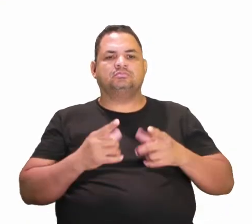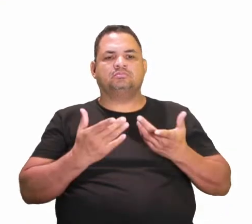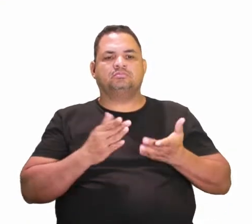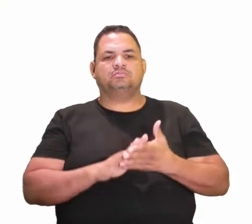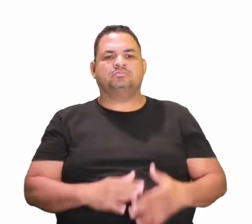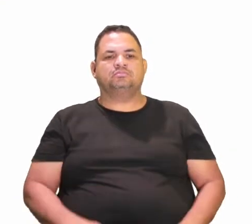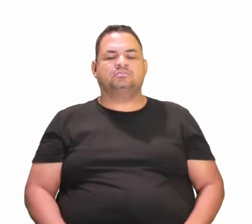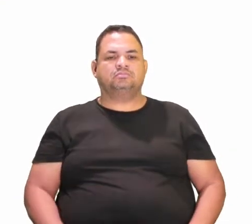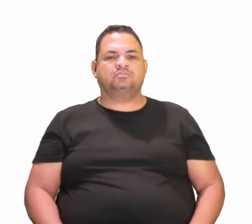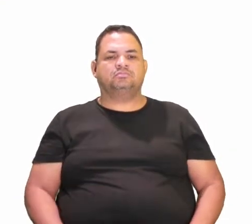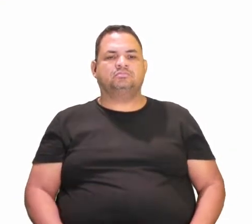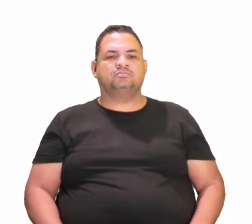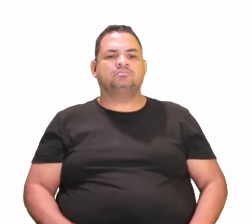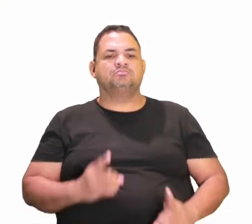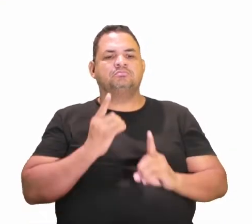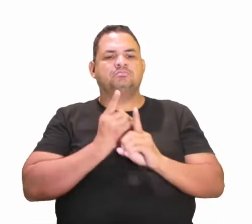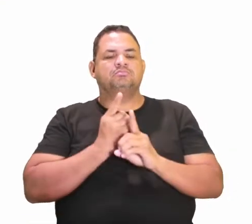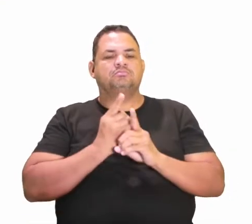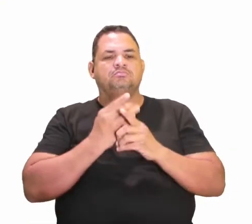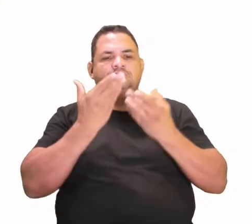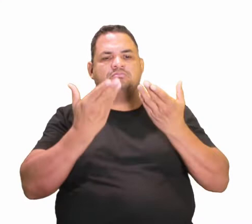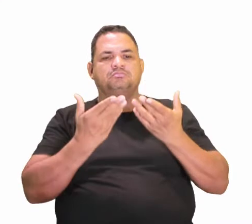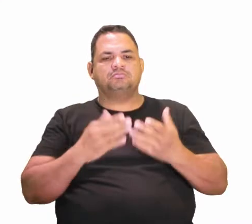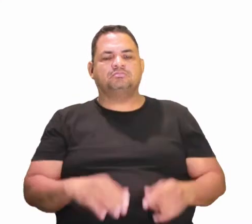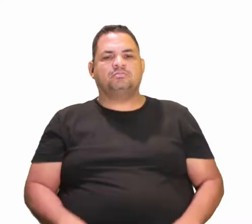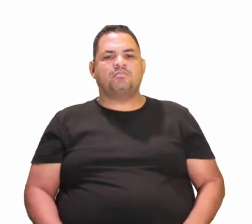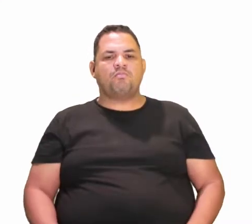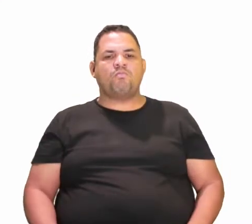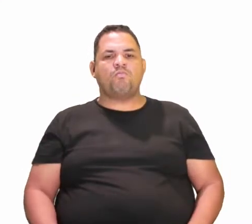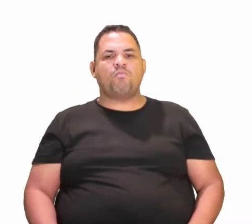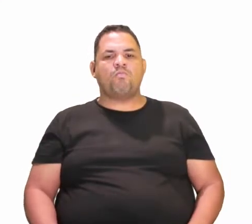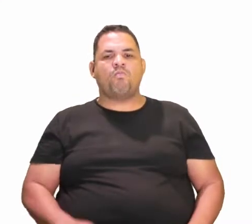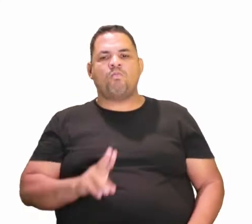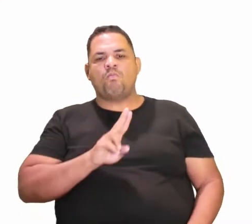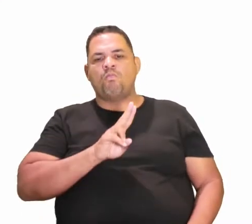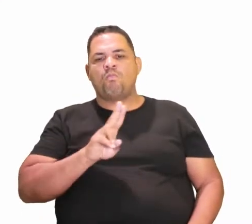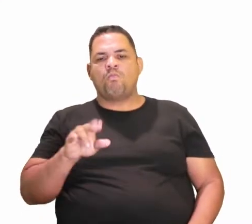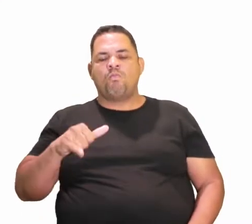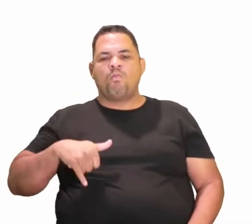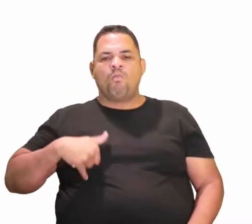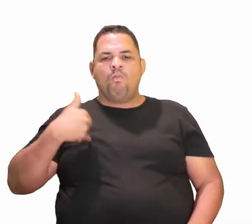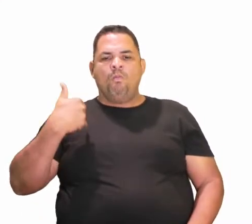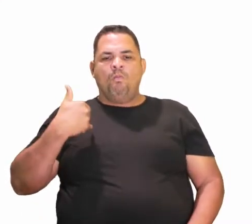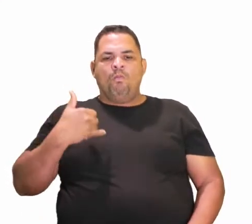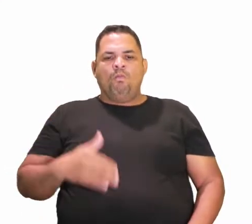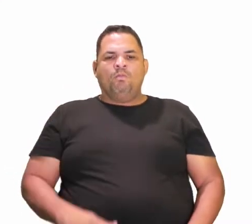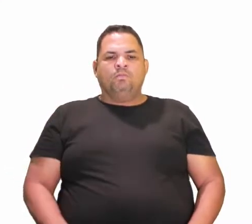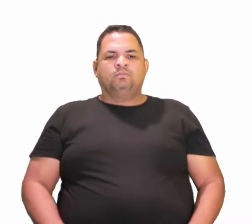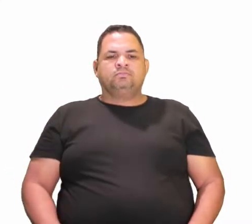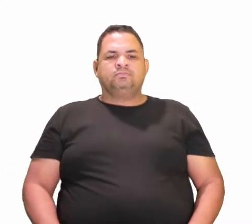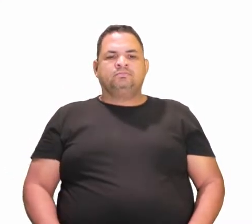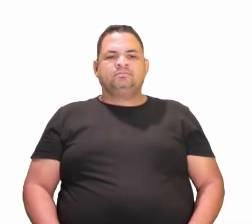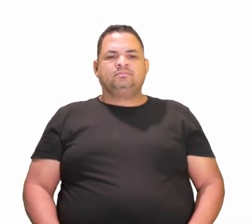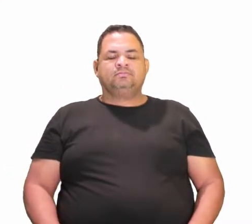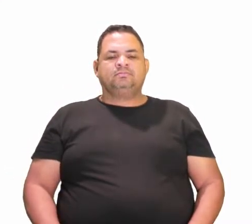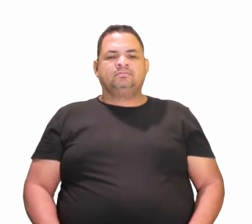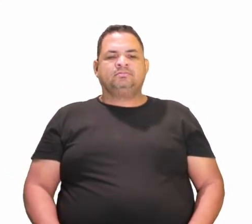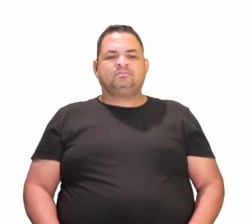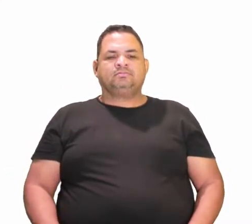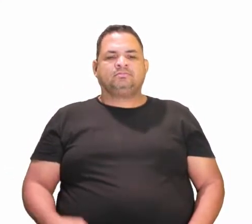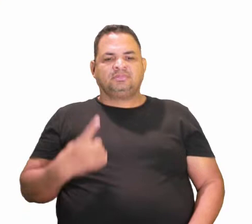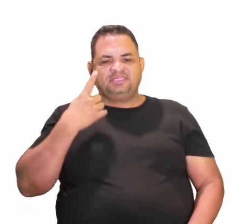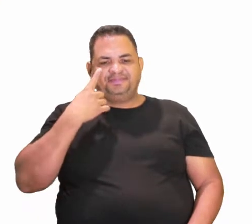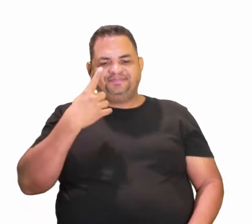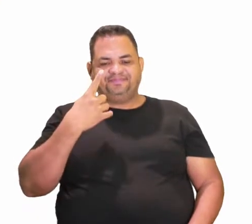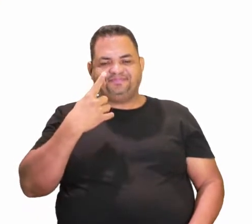bem e aí a gente vê também logo lá depois da questão do nome idade quem está fazendo aniversário que a melim se turn One a gente